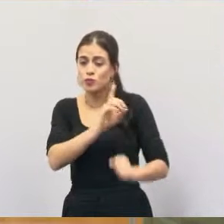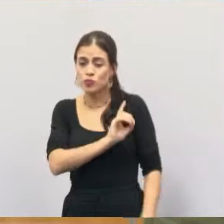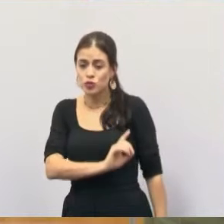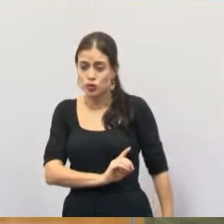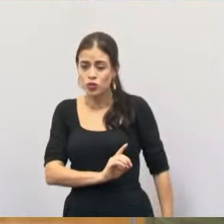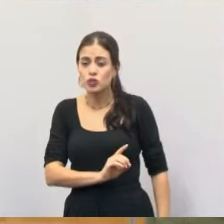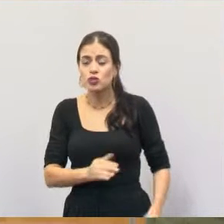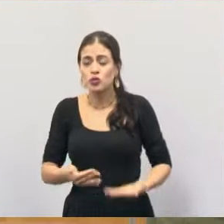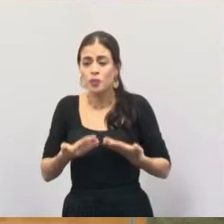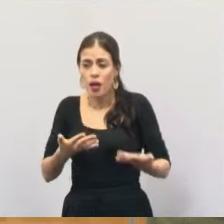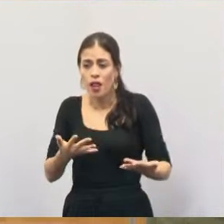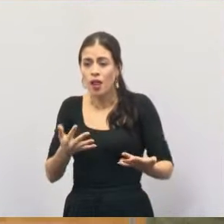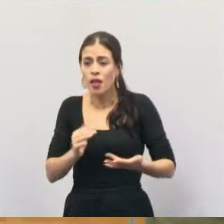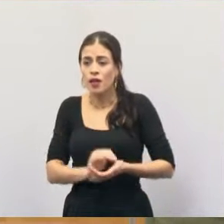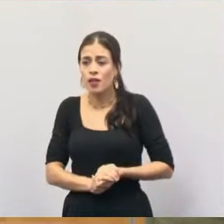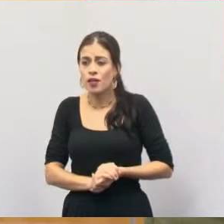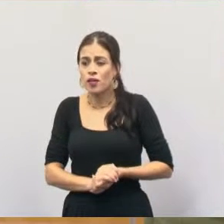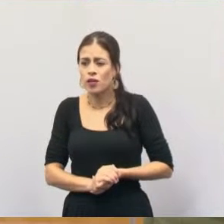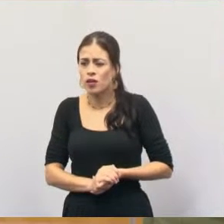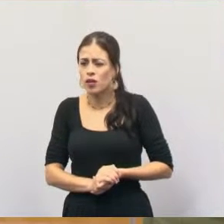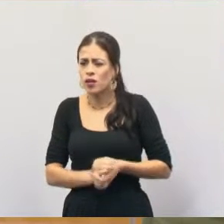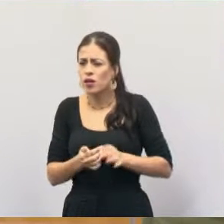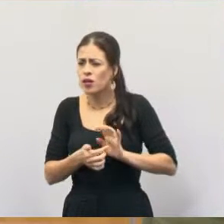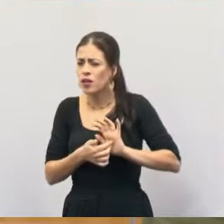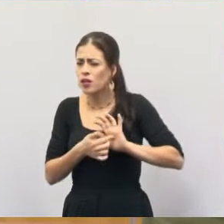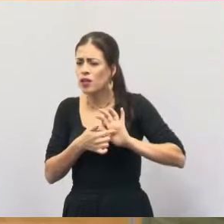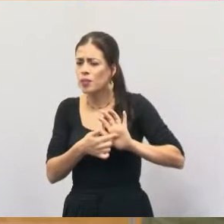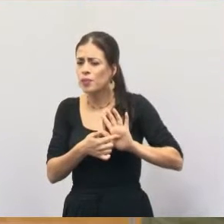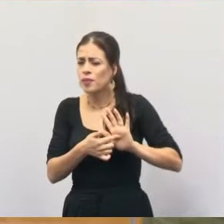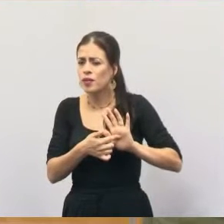som, foi apresentado nos